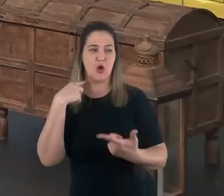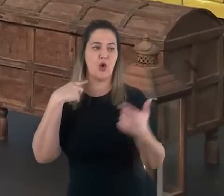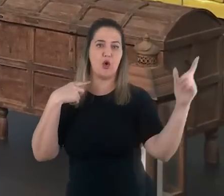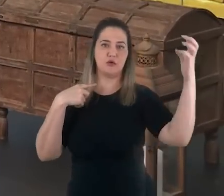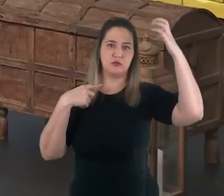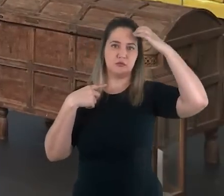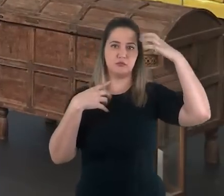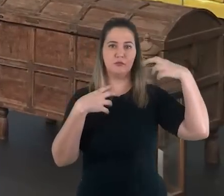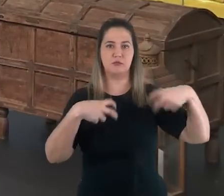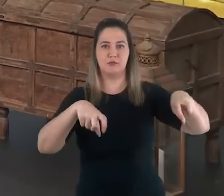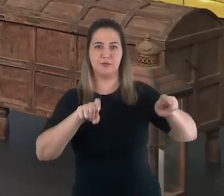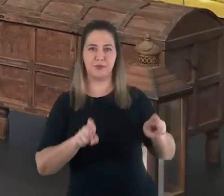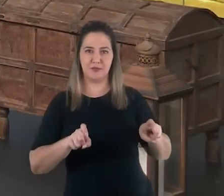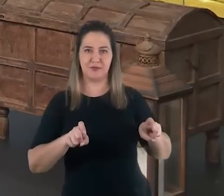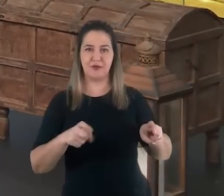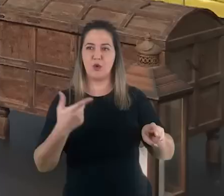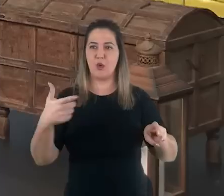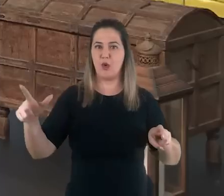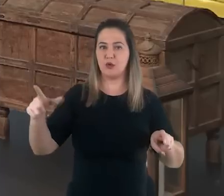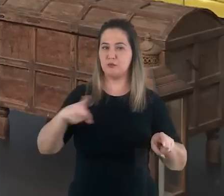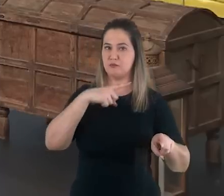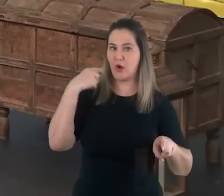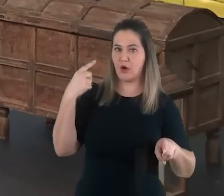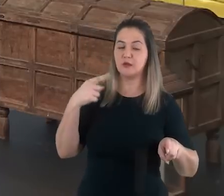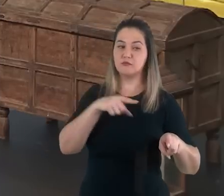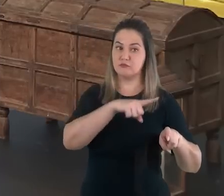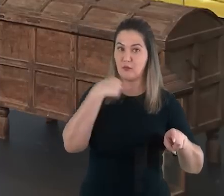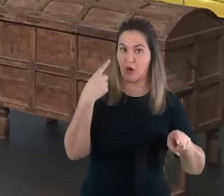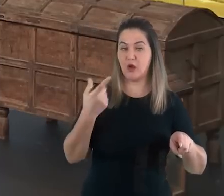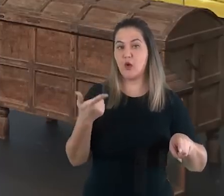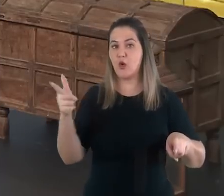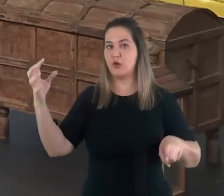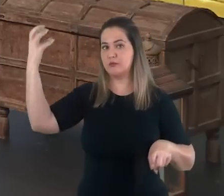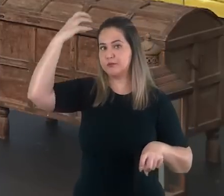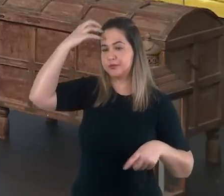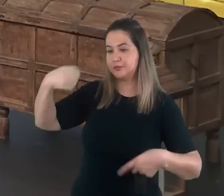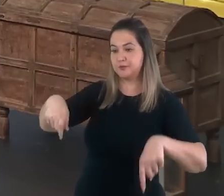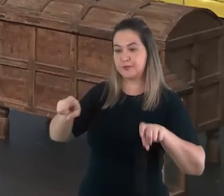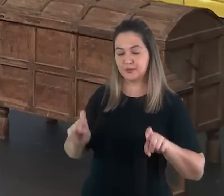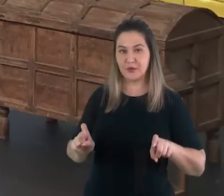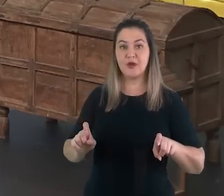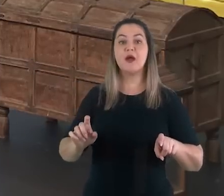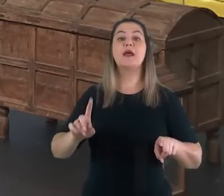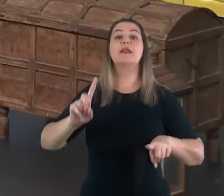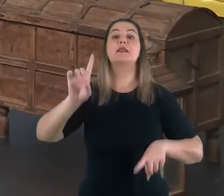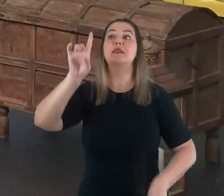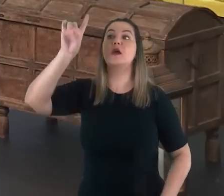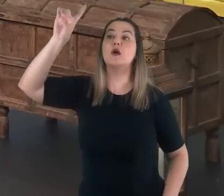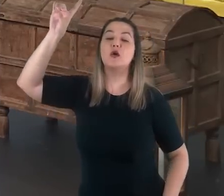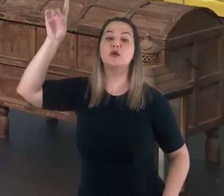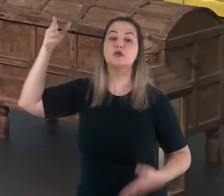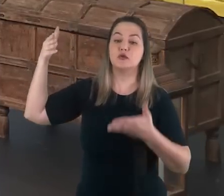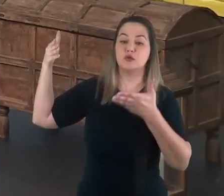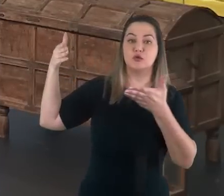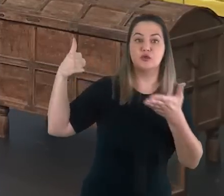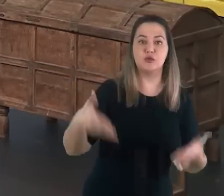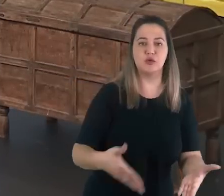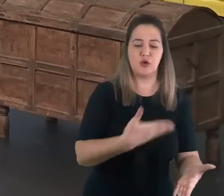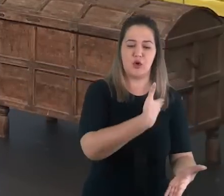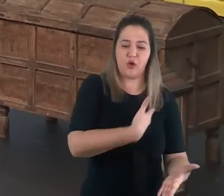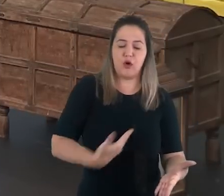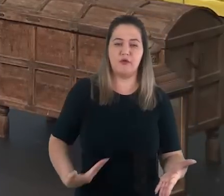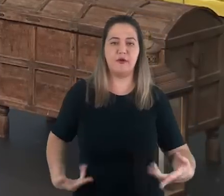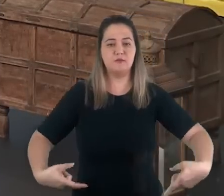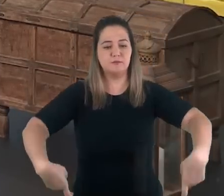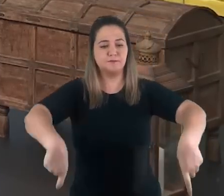de estabelecer um reinado eterno, que nunca seria cedido a qualquer outro poder terreno ou mundano, porque este,